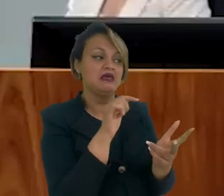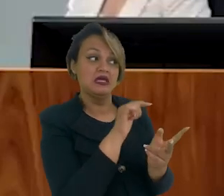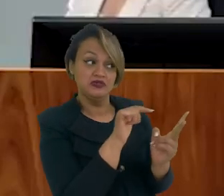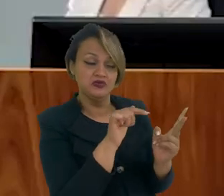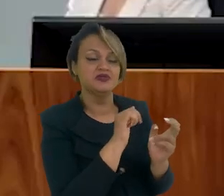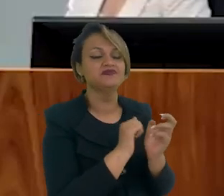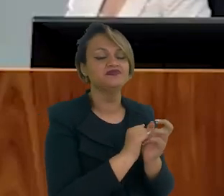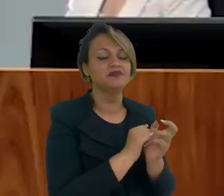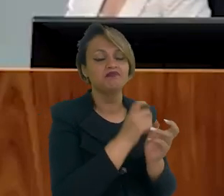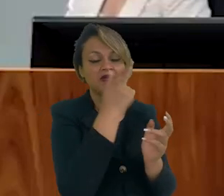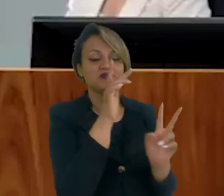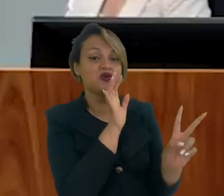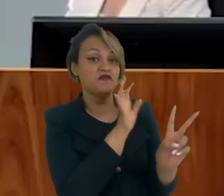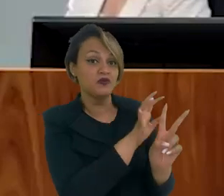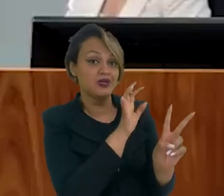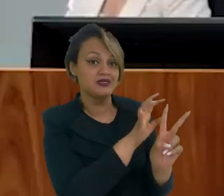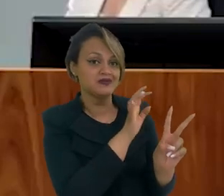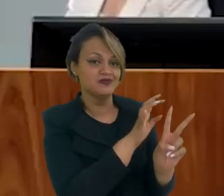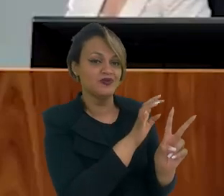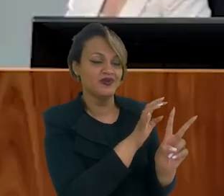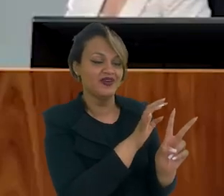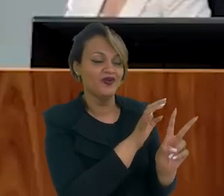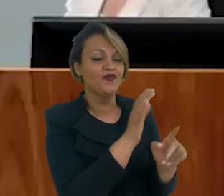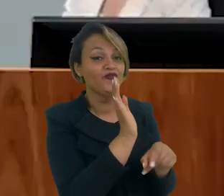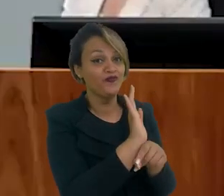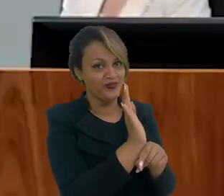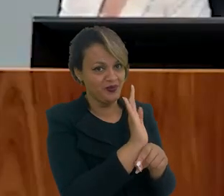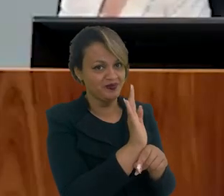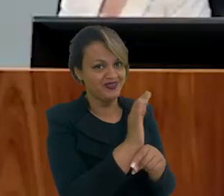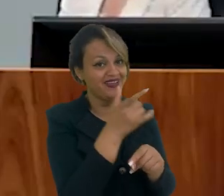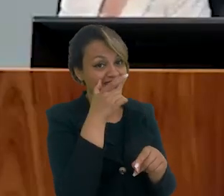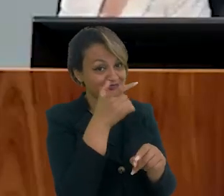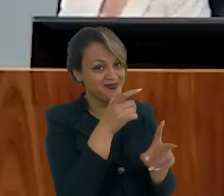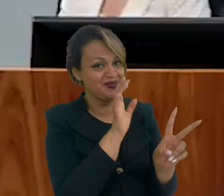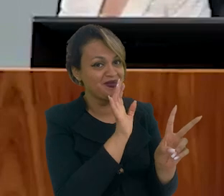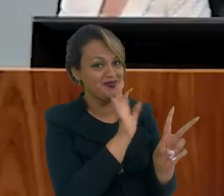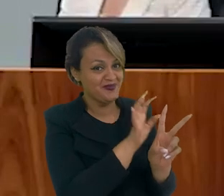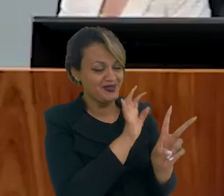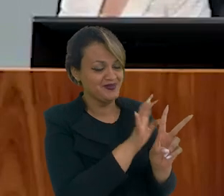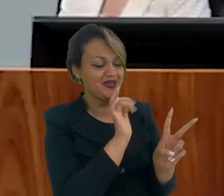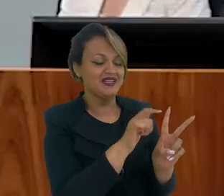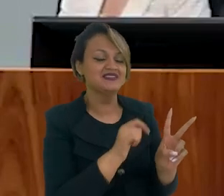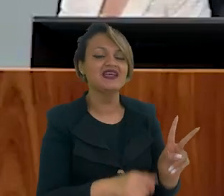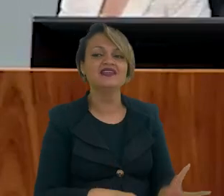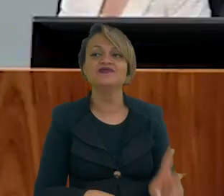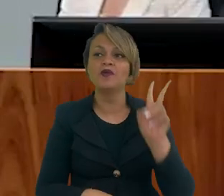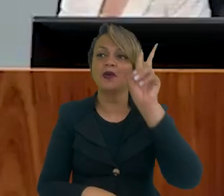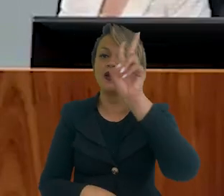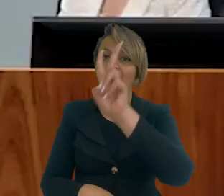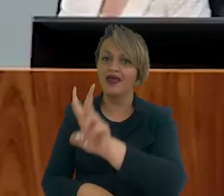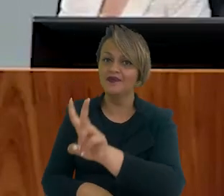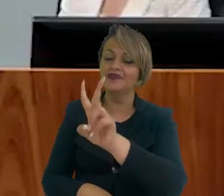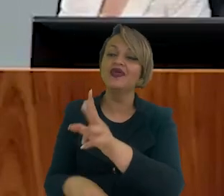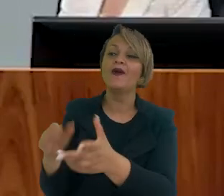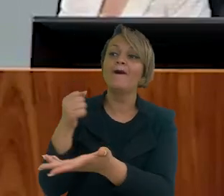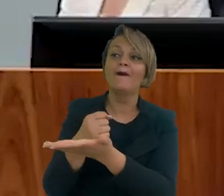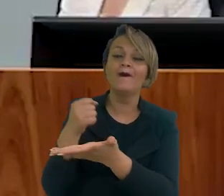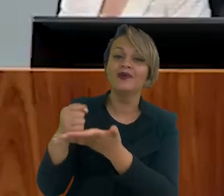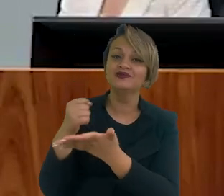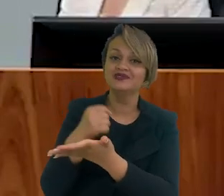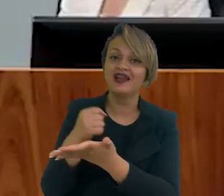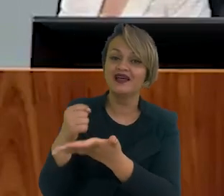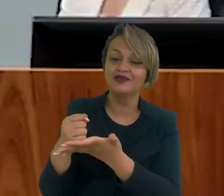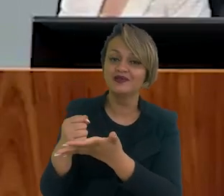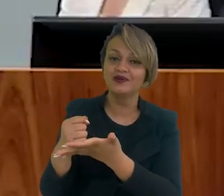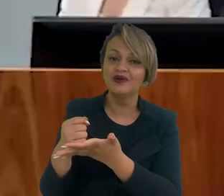casal nas duas situações né muito sugestionados por um filme que vocês já vão saber qualquer não precisa nem falar o filme